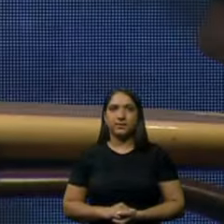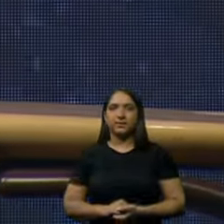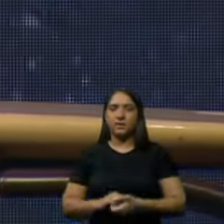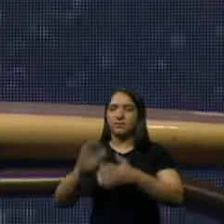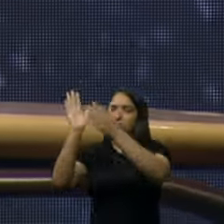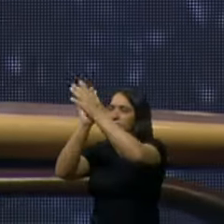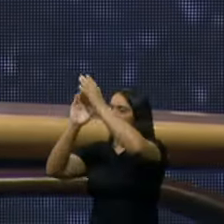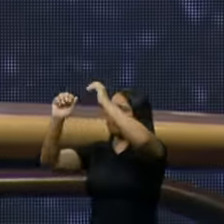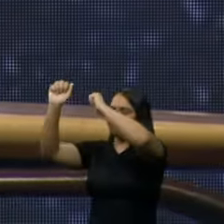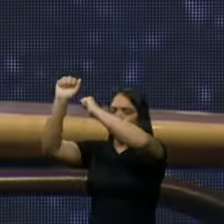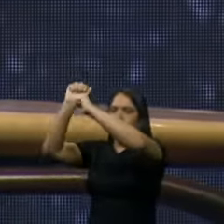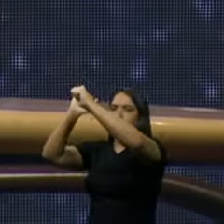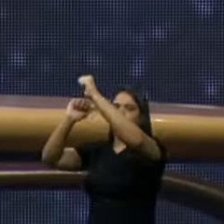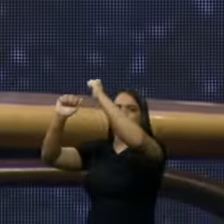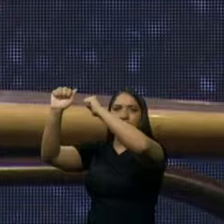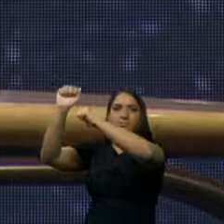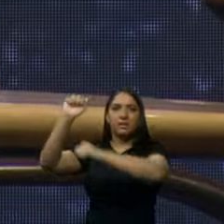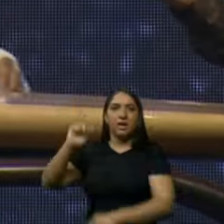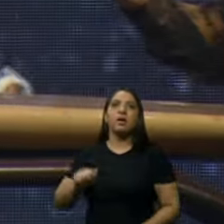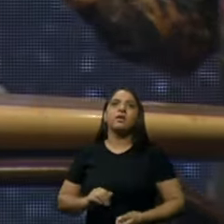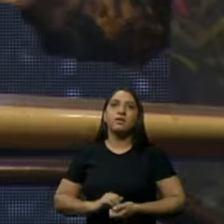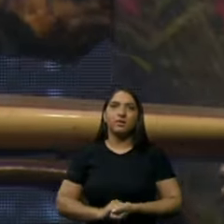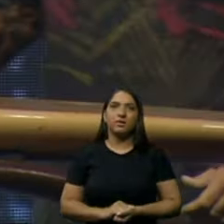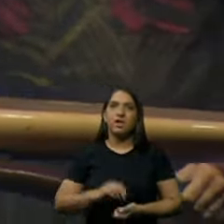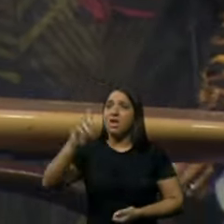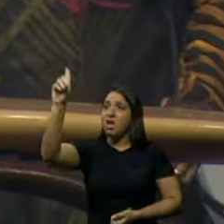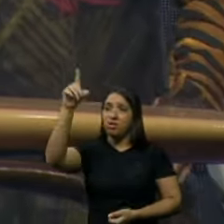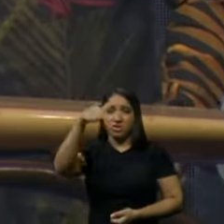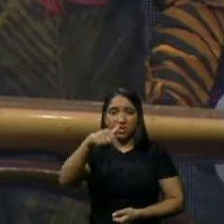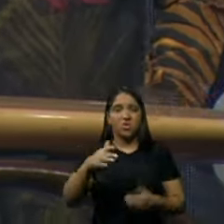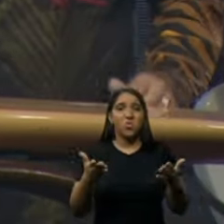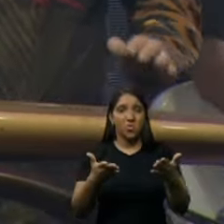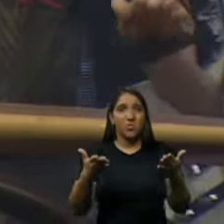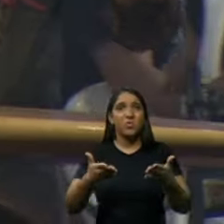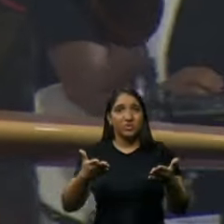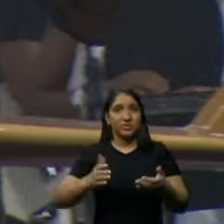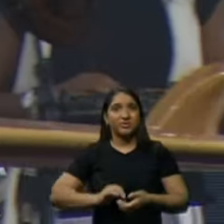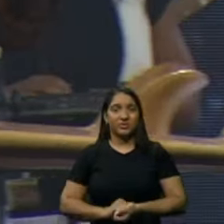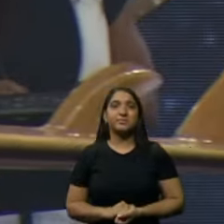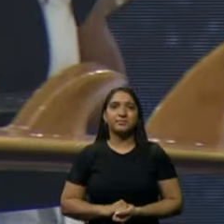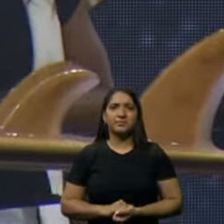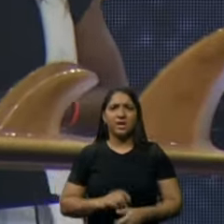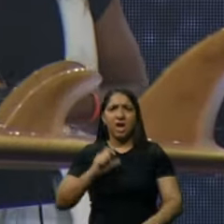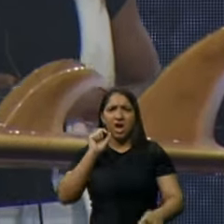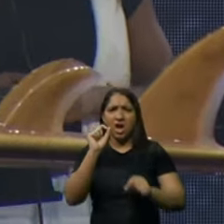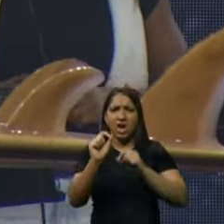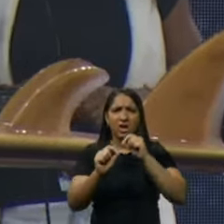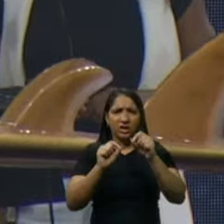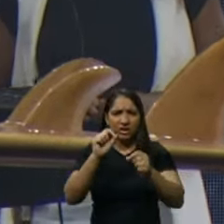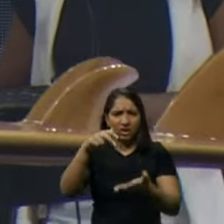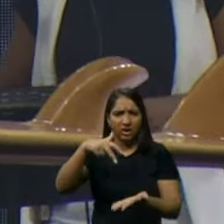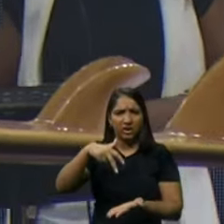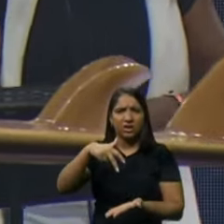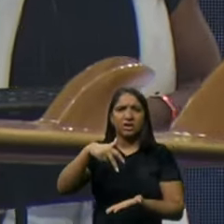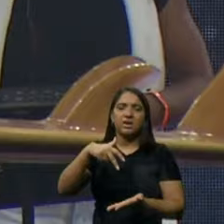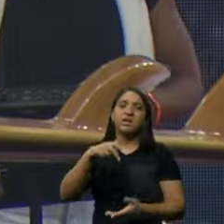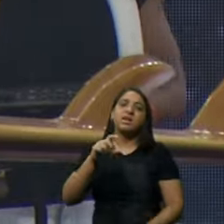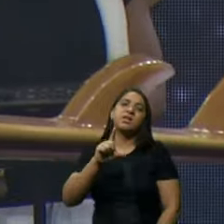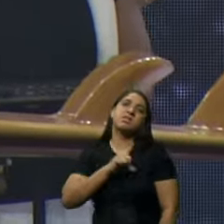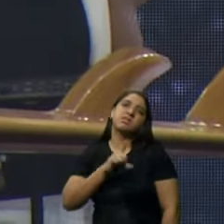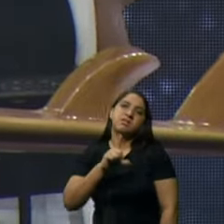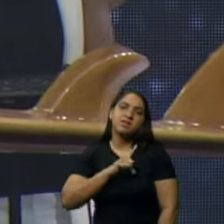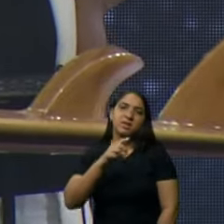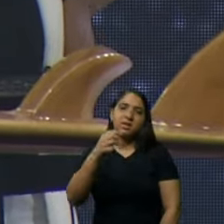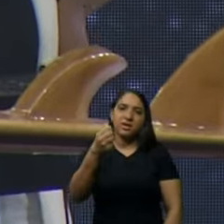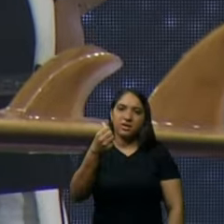em radiologia Olha o avivamento quem tiver de 10 a 17 anos